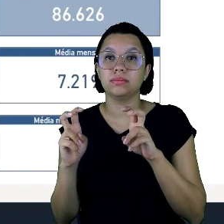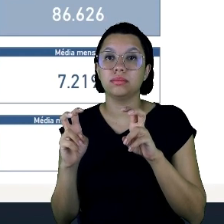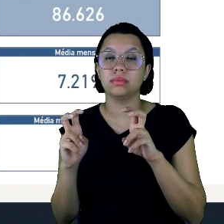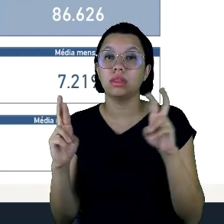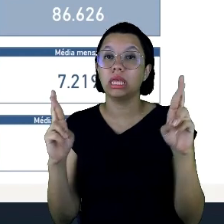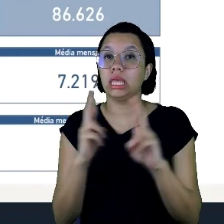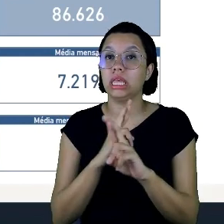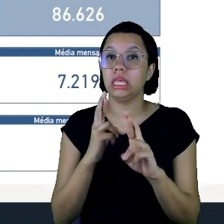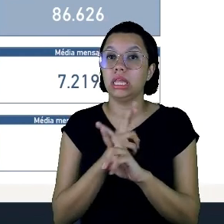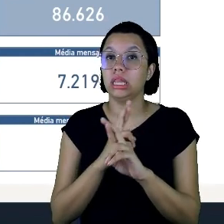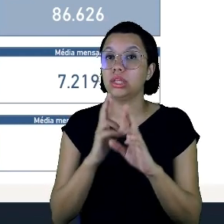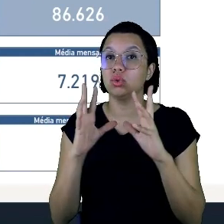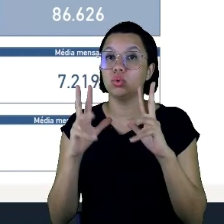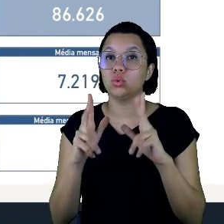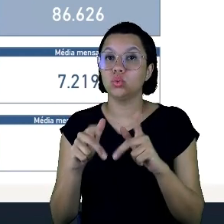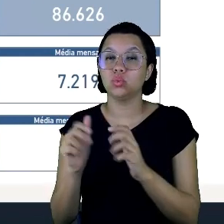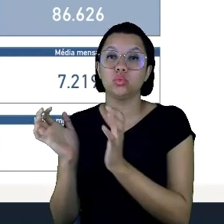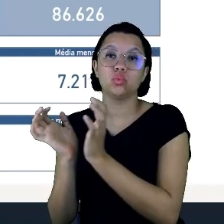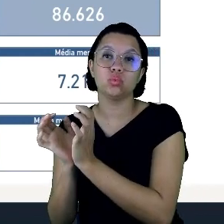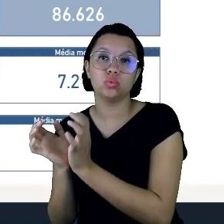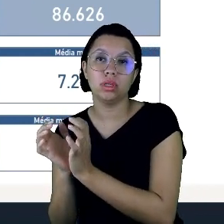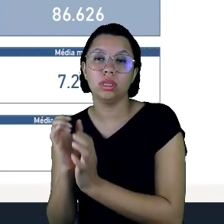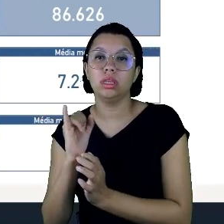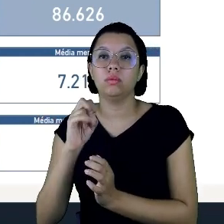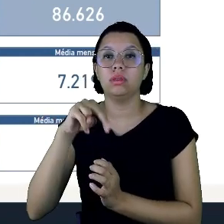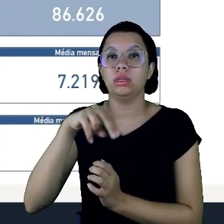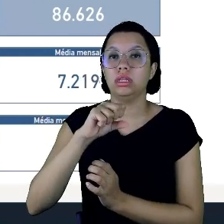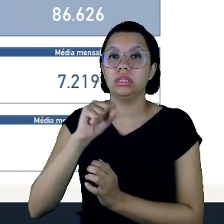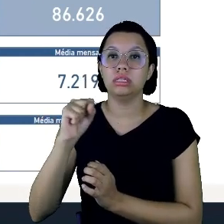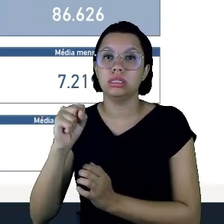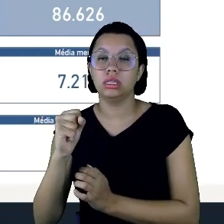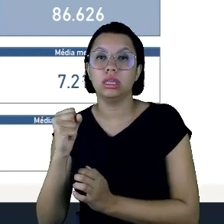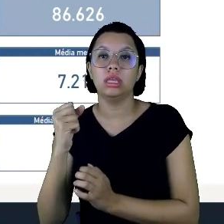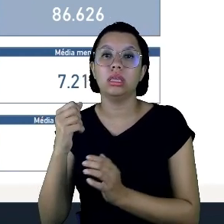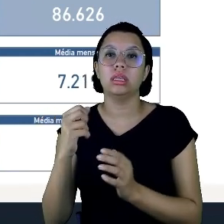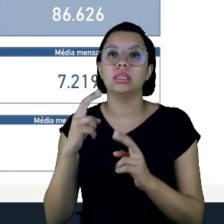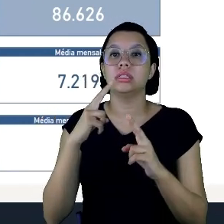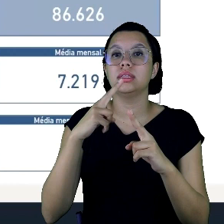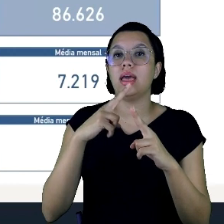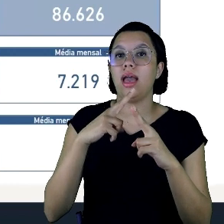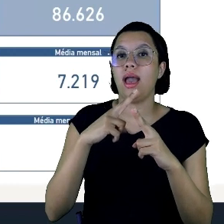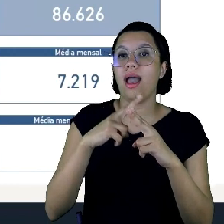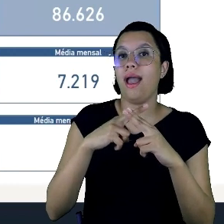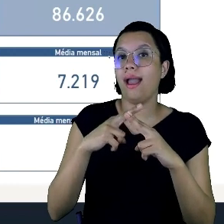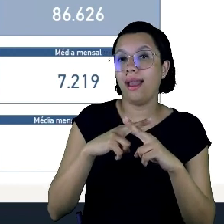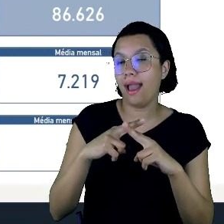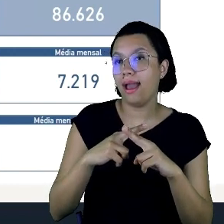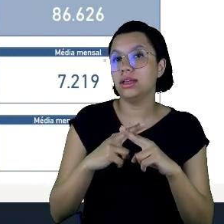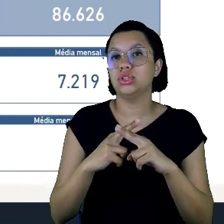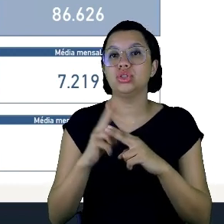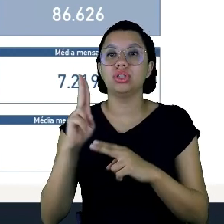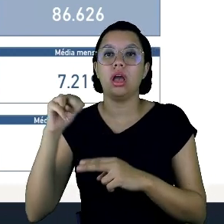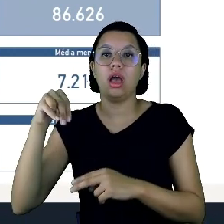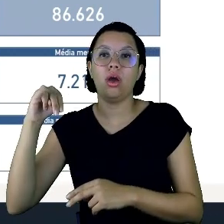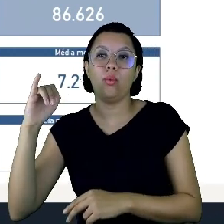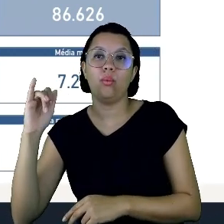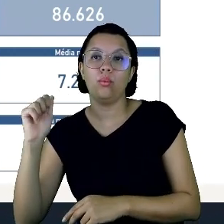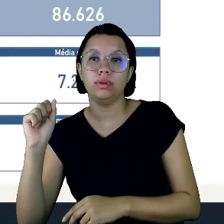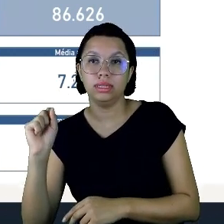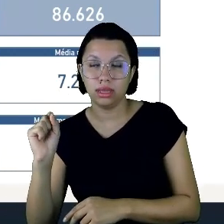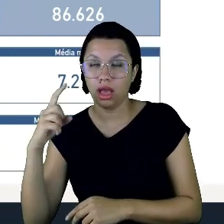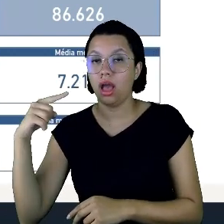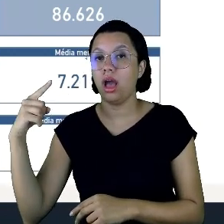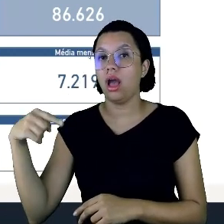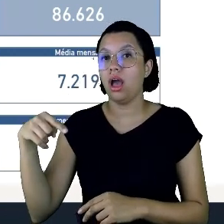buscando termos, né, que englobe os conselhos, o INSS, a Caixa, a União, a